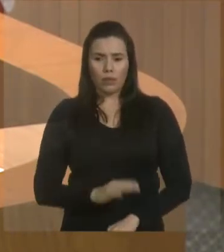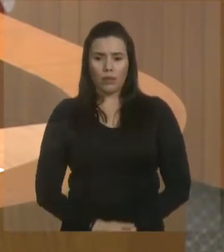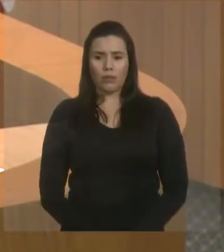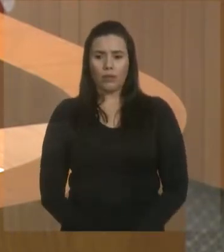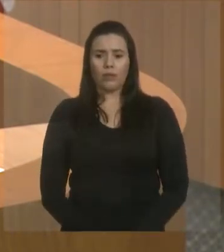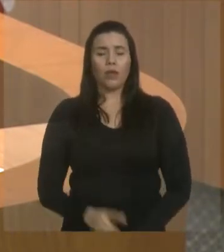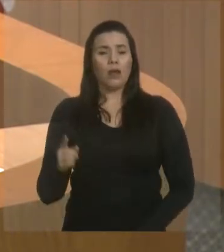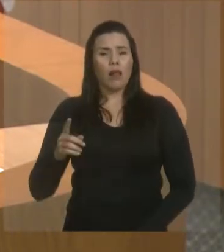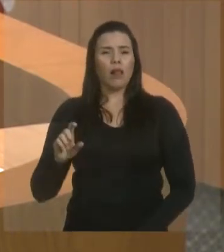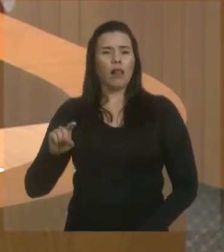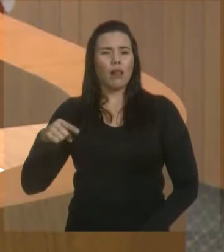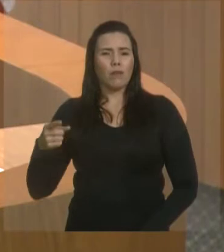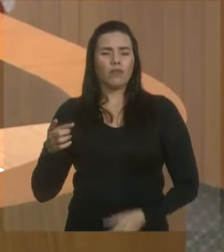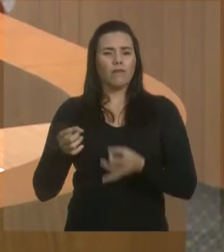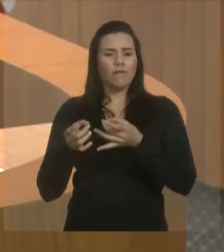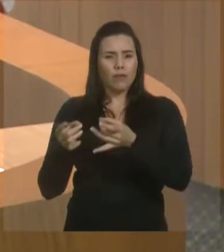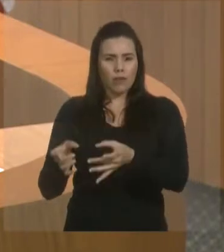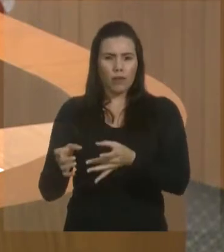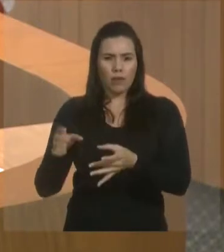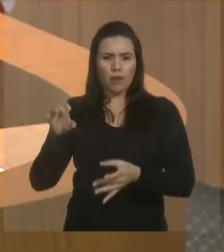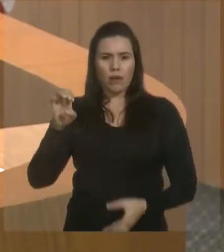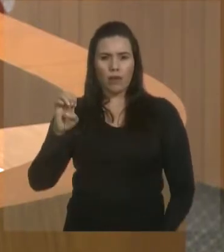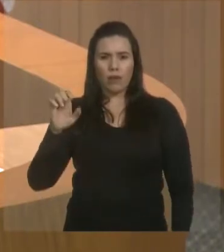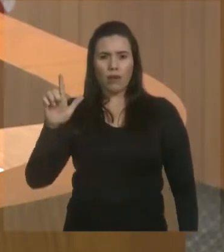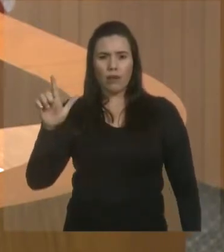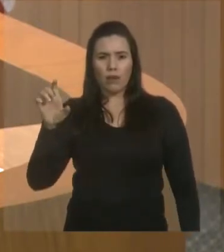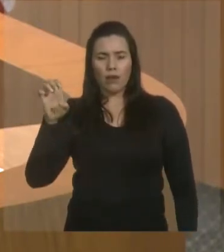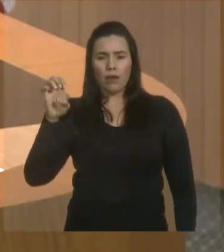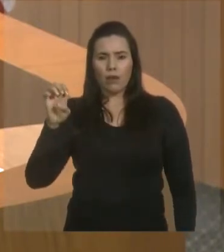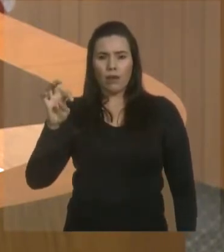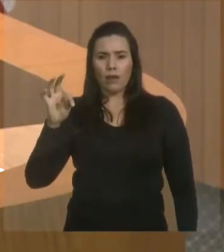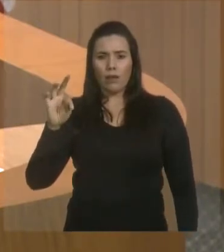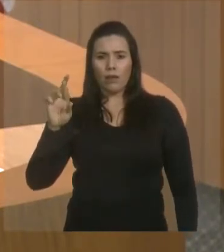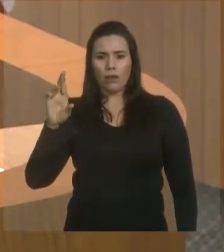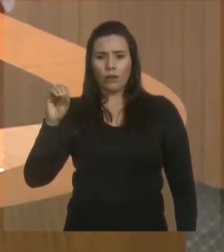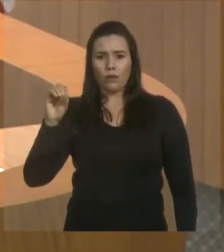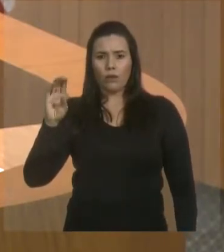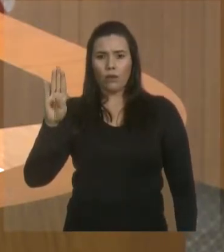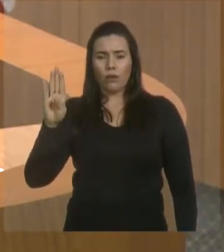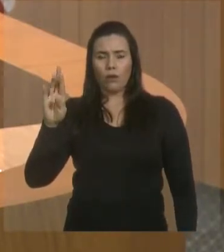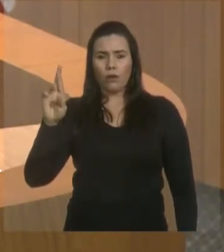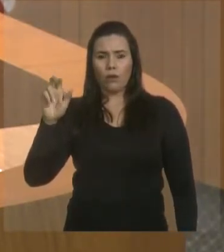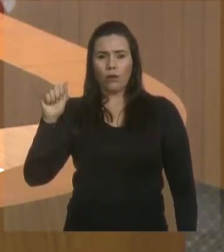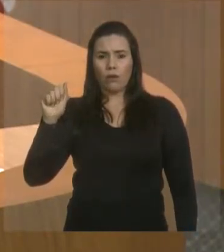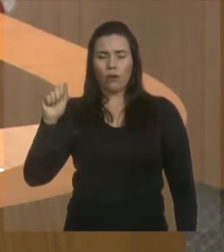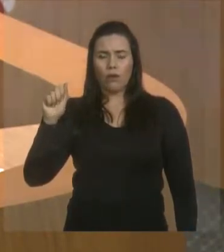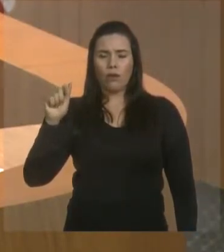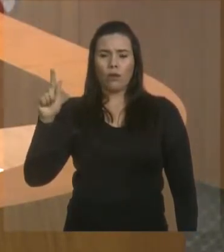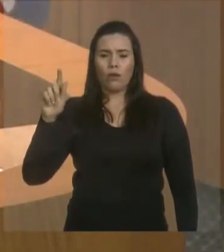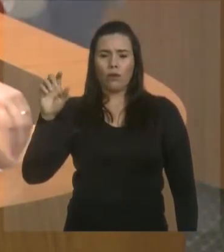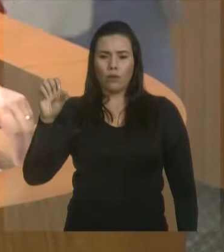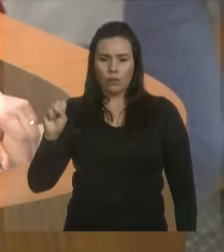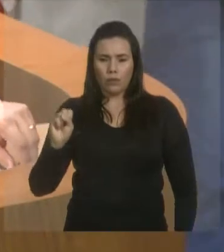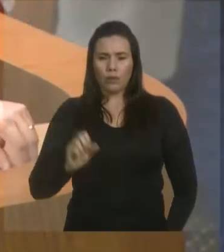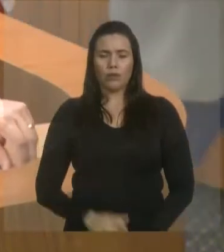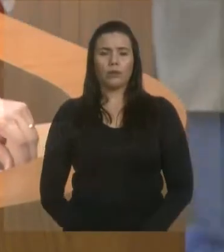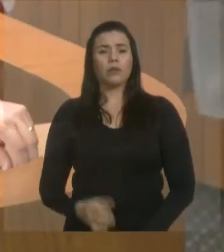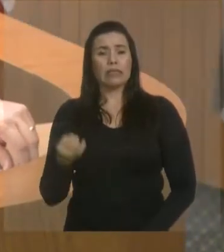essas empresas, nós também estaremos privatizando os nossos rios, que fazem parte